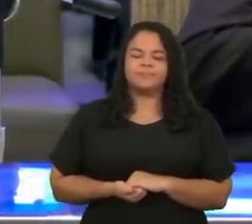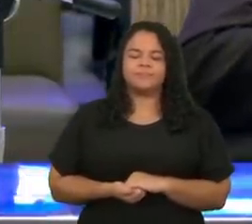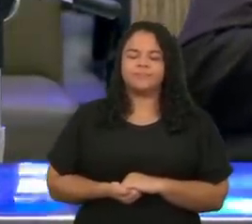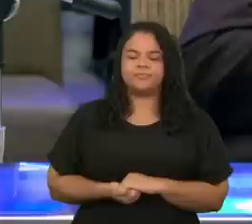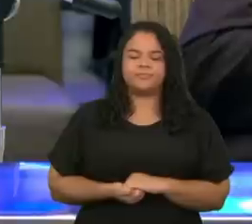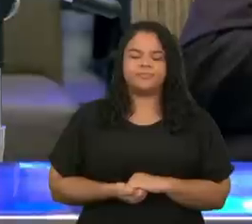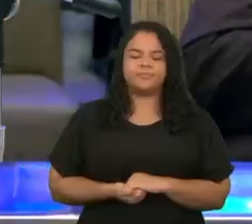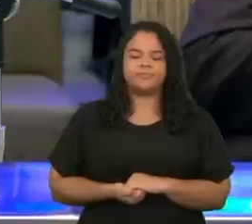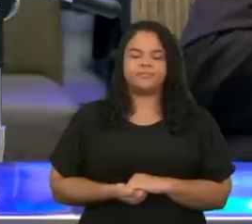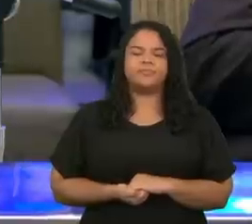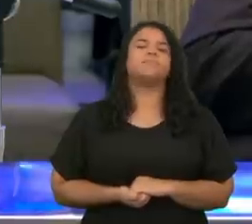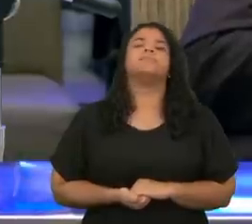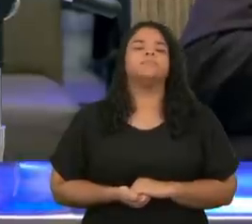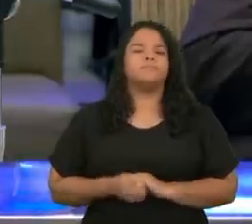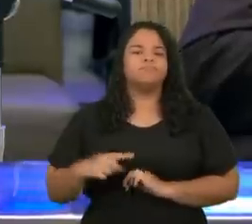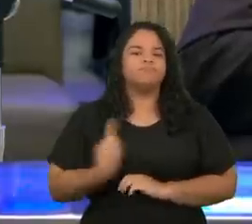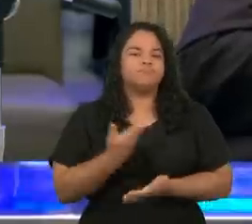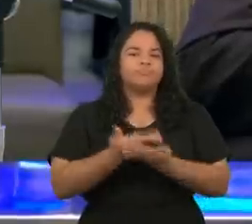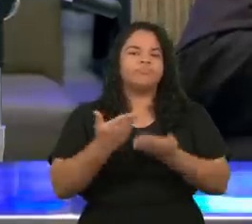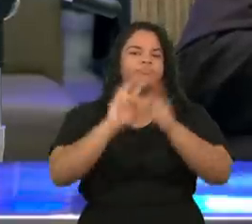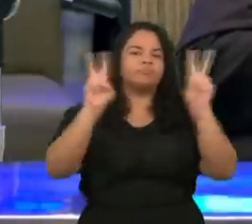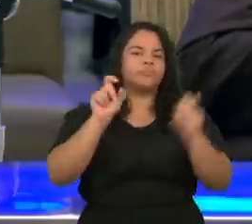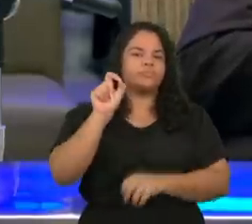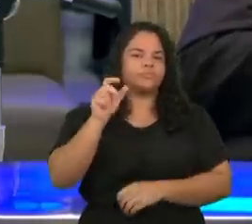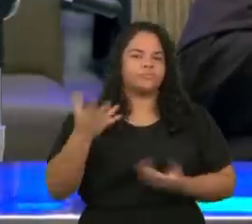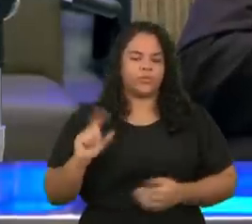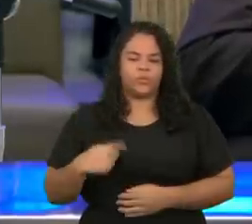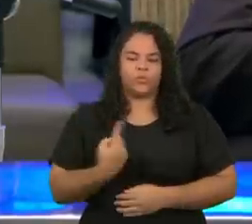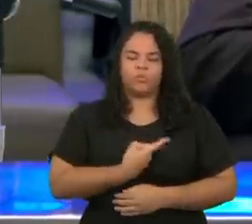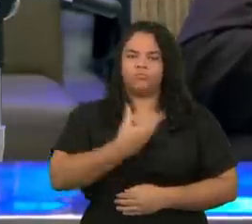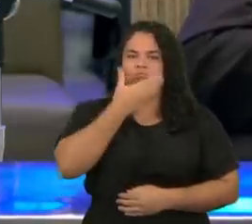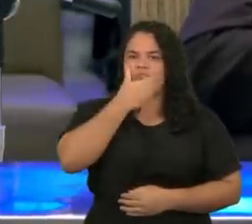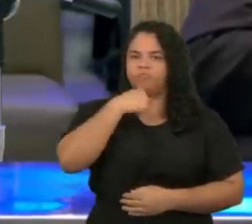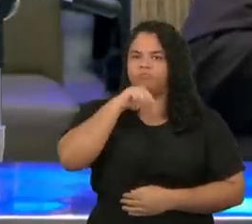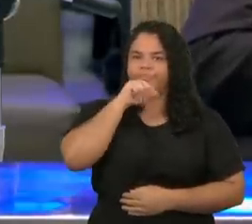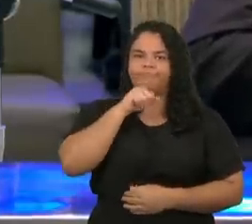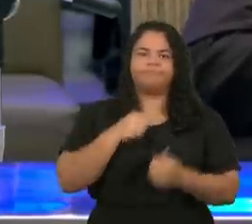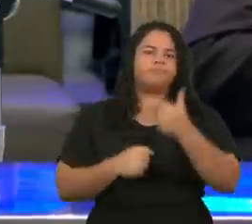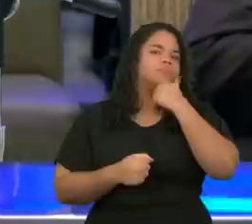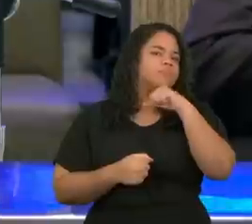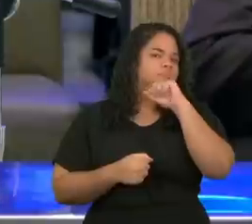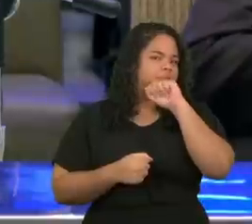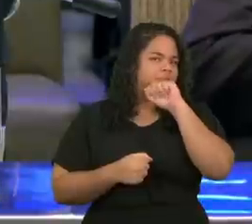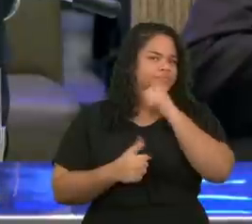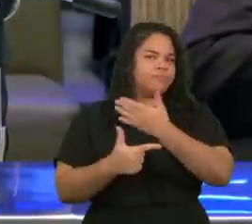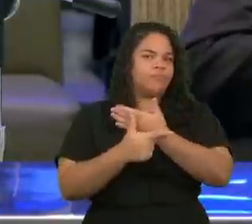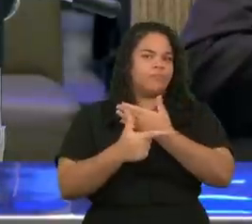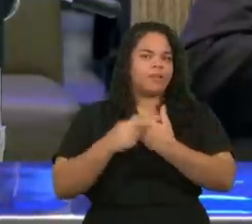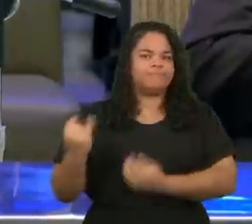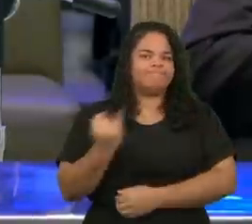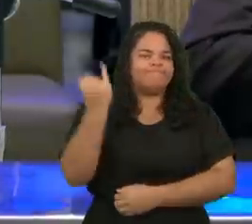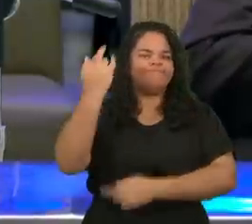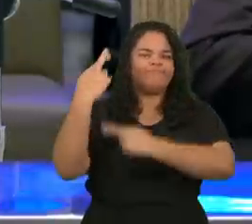a responsabilidade que temos como pais como líderes do nosso